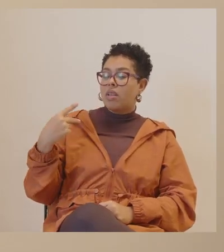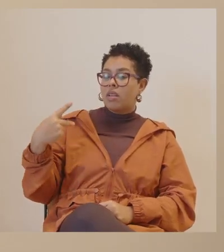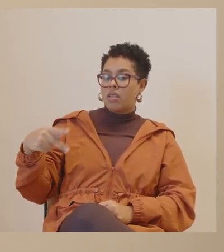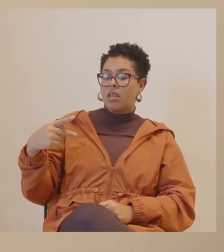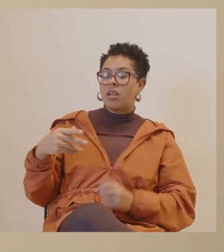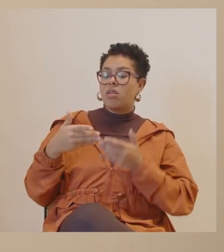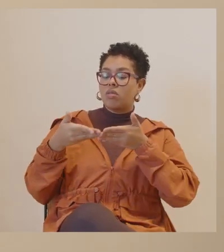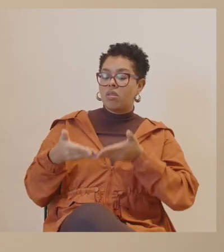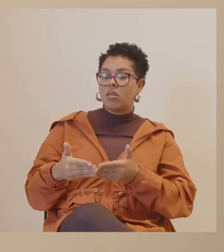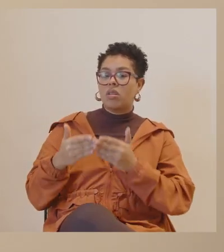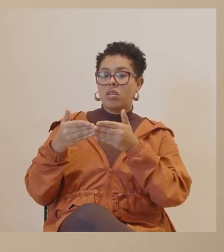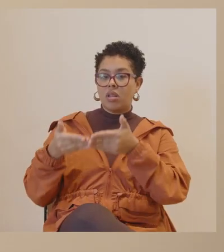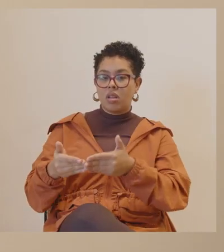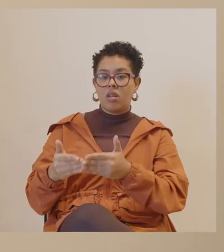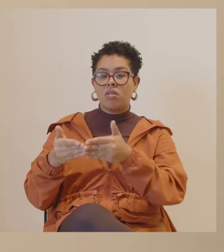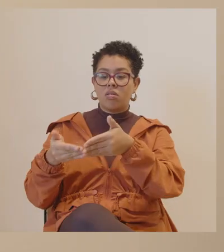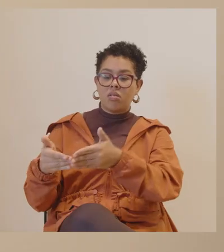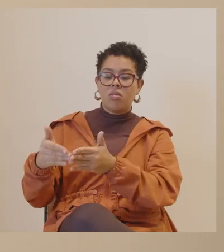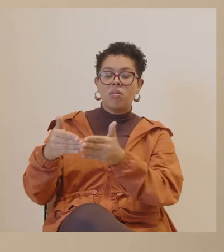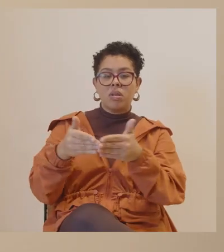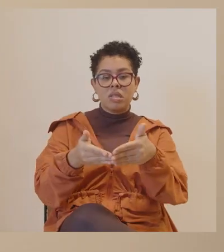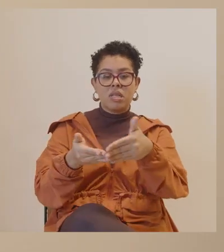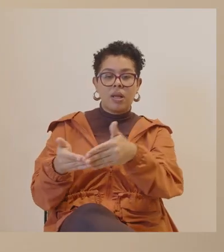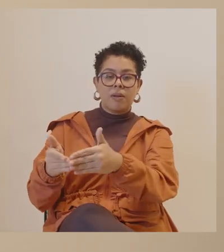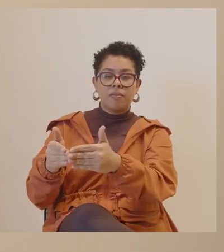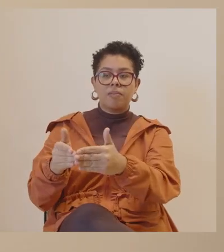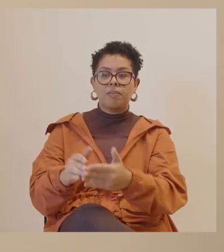passear de barco no rio Ept, né?